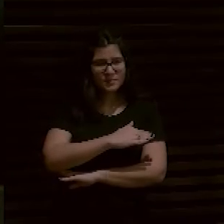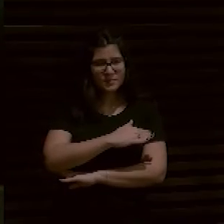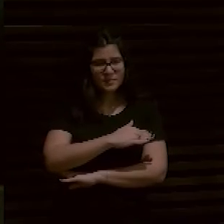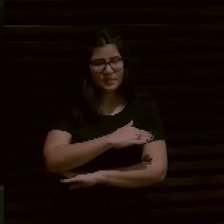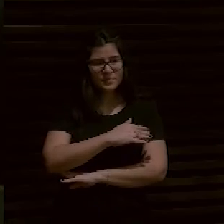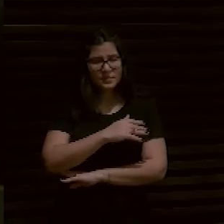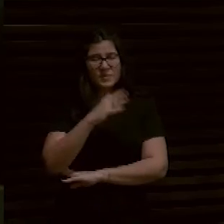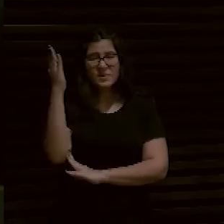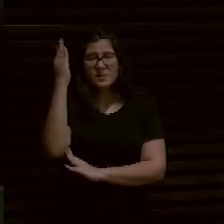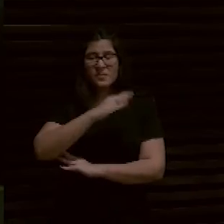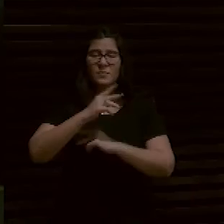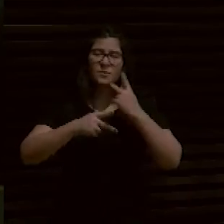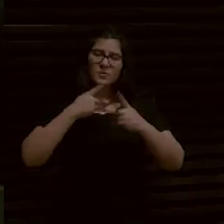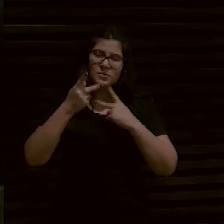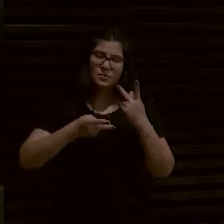amaldiçoado.